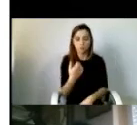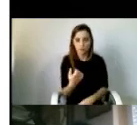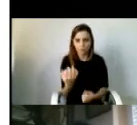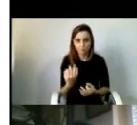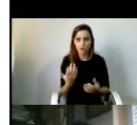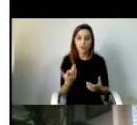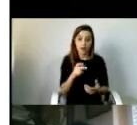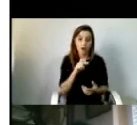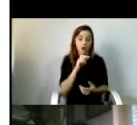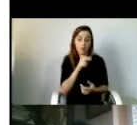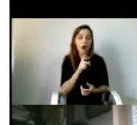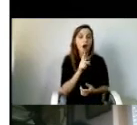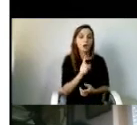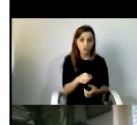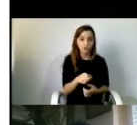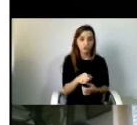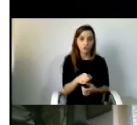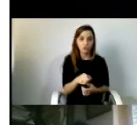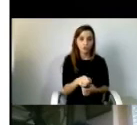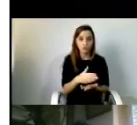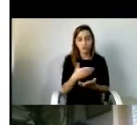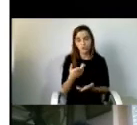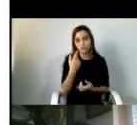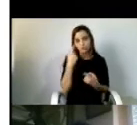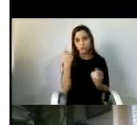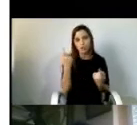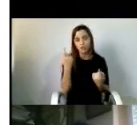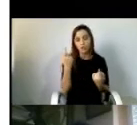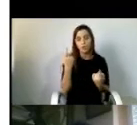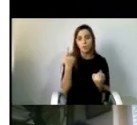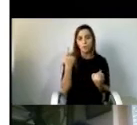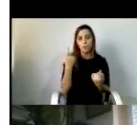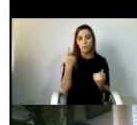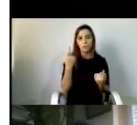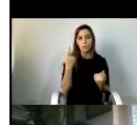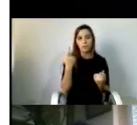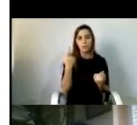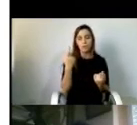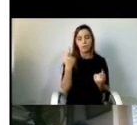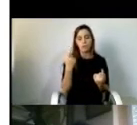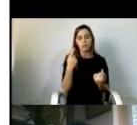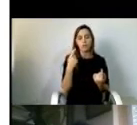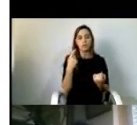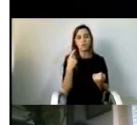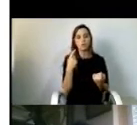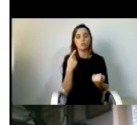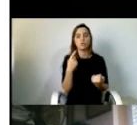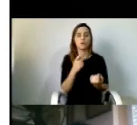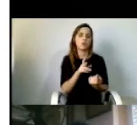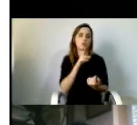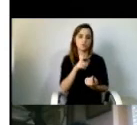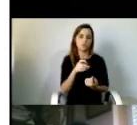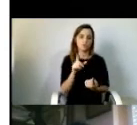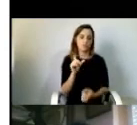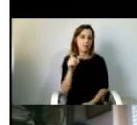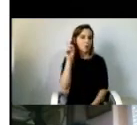apenas uma amostra de algumas dessas respostas, são também muito significativas